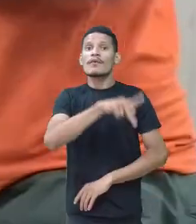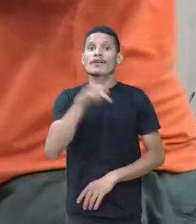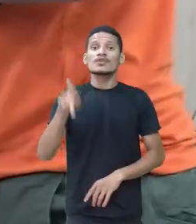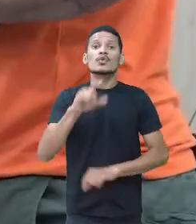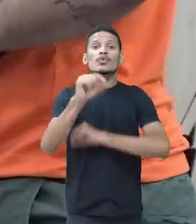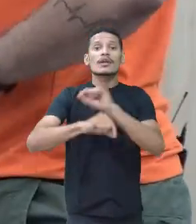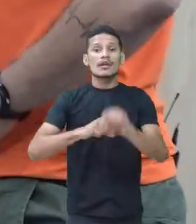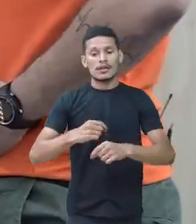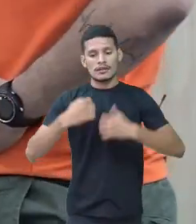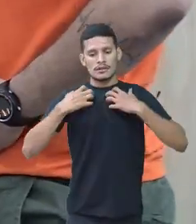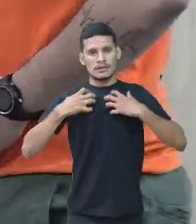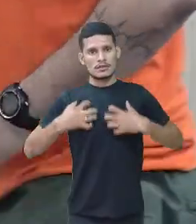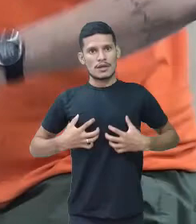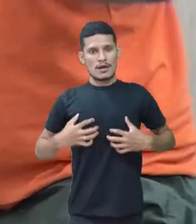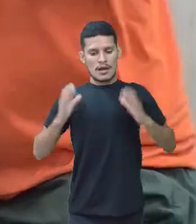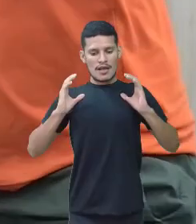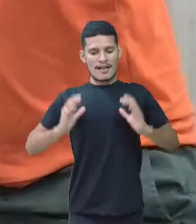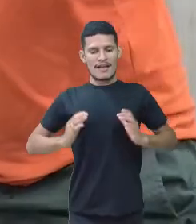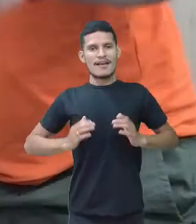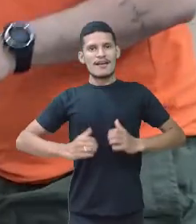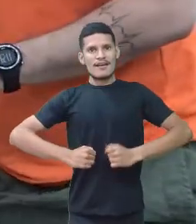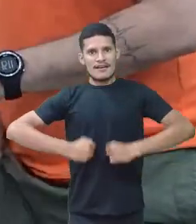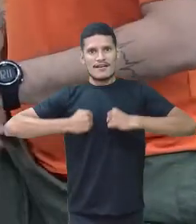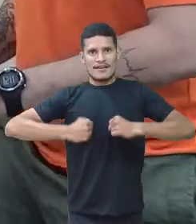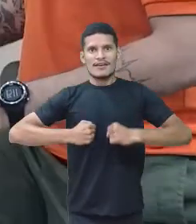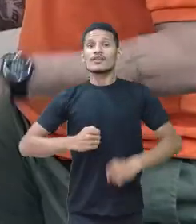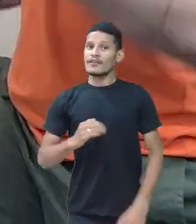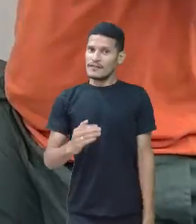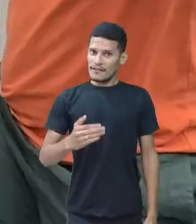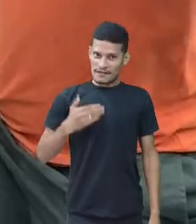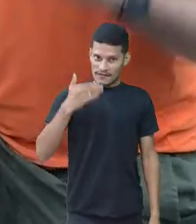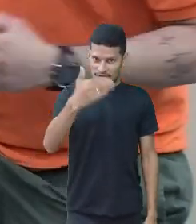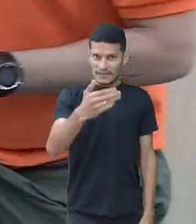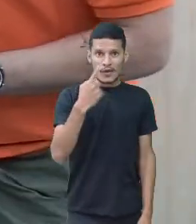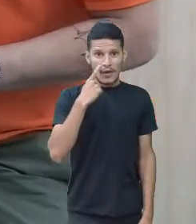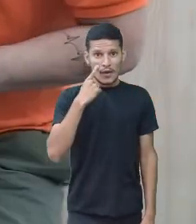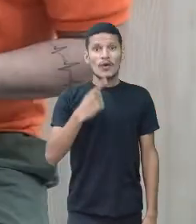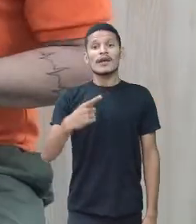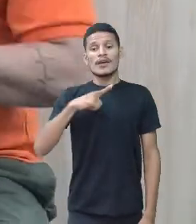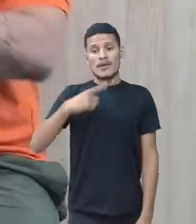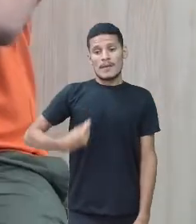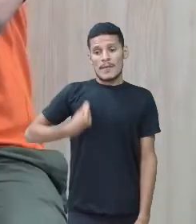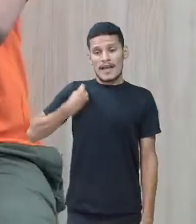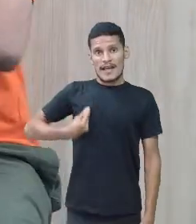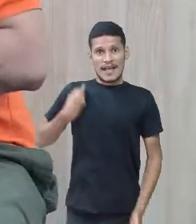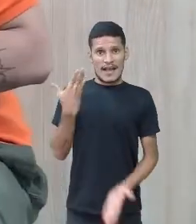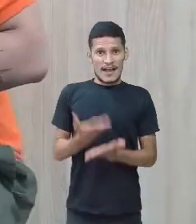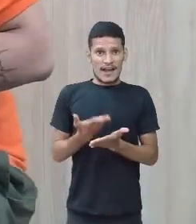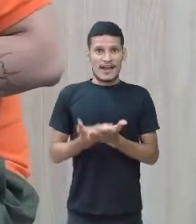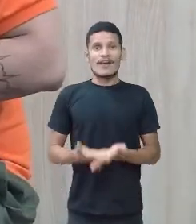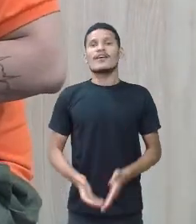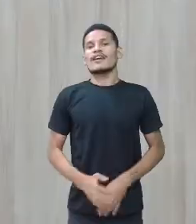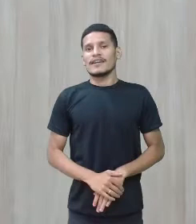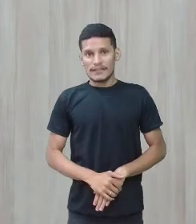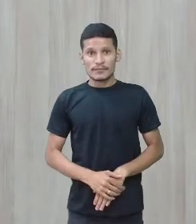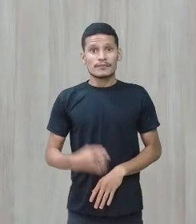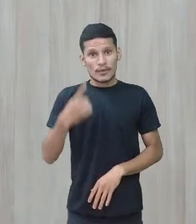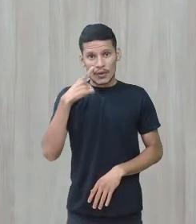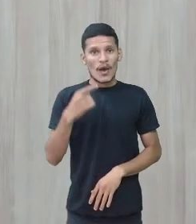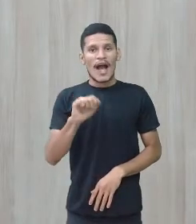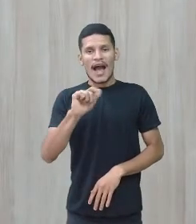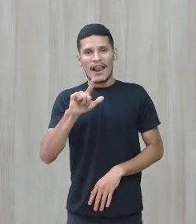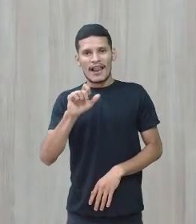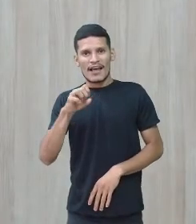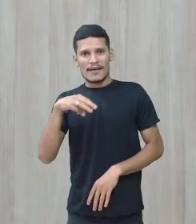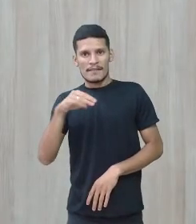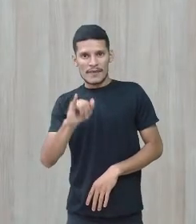professor sarado. Logo menos, viu? Ele tá dizendo aqui, tô presente na aula aqui, ó. Alami já tá ligadinho